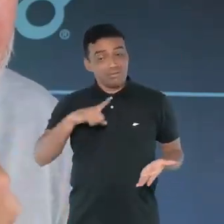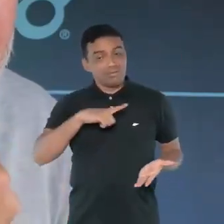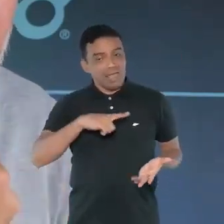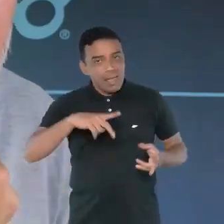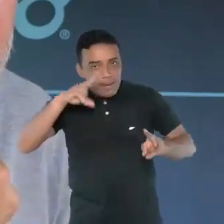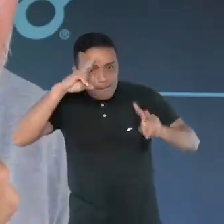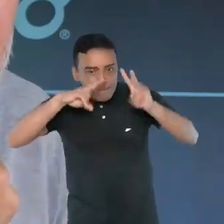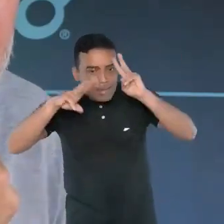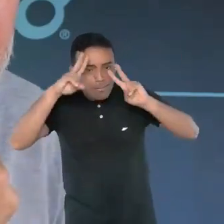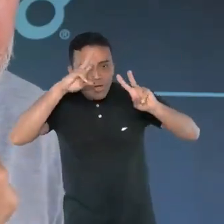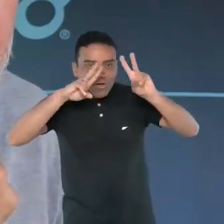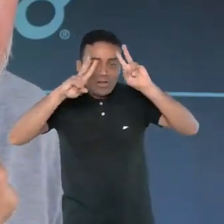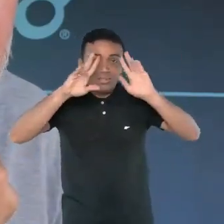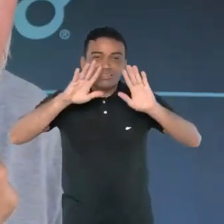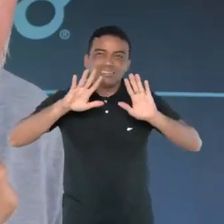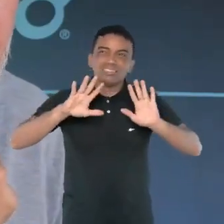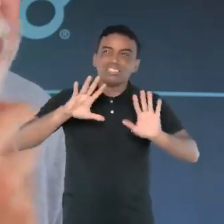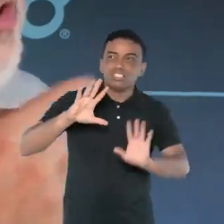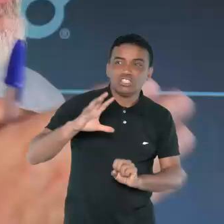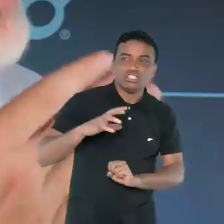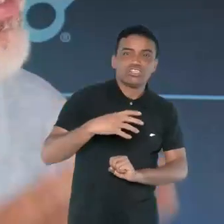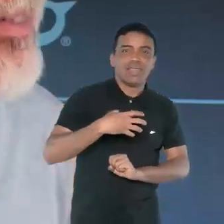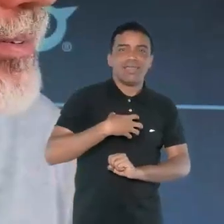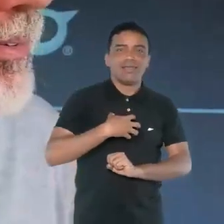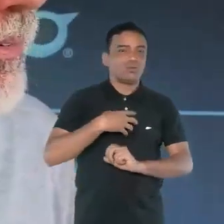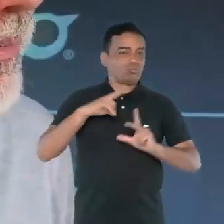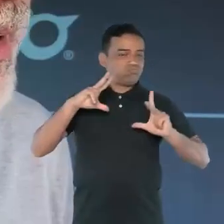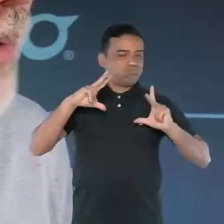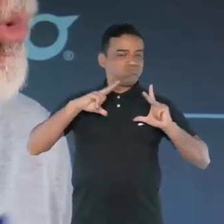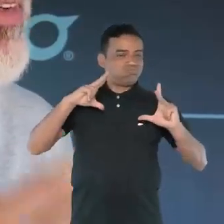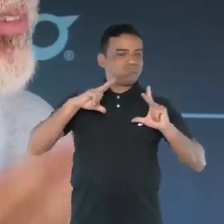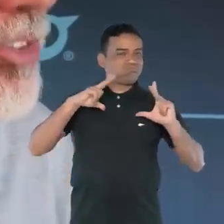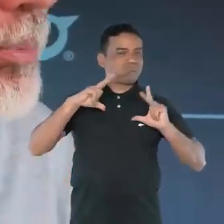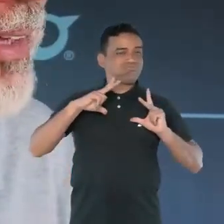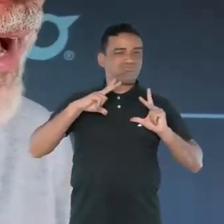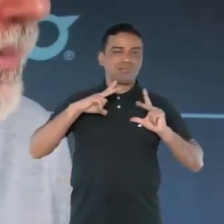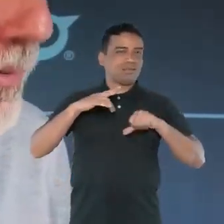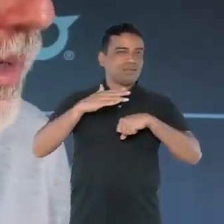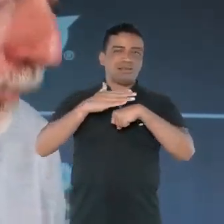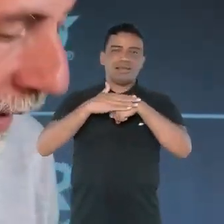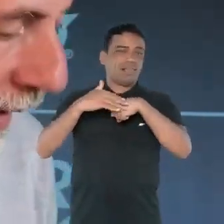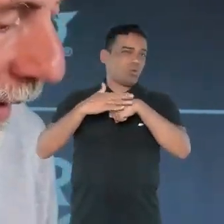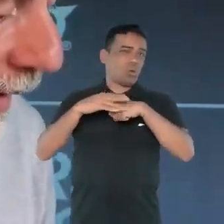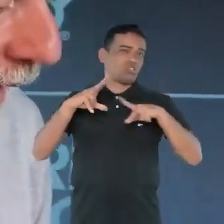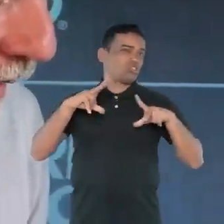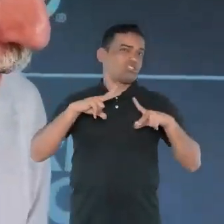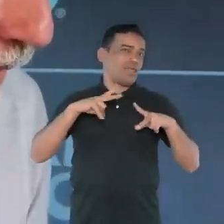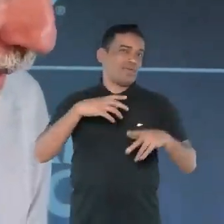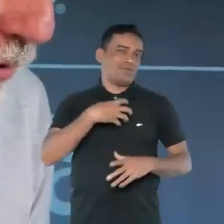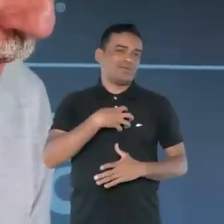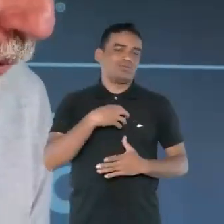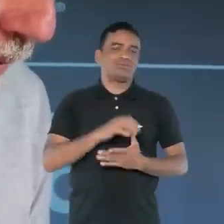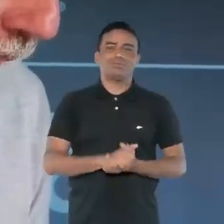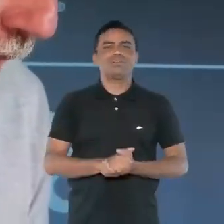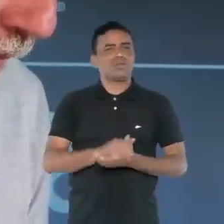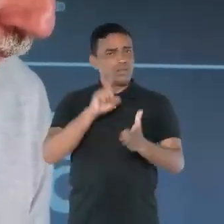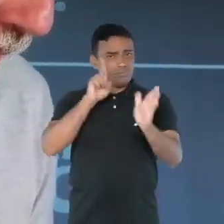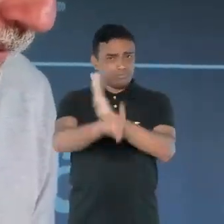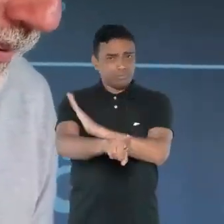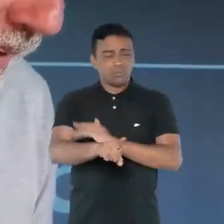memórias e de modo tão... Há intimidades, né? Há muitas intimidades, né? E aí eu queria te perguntar